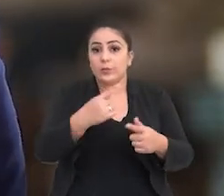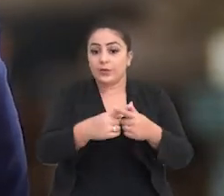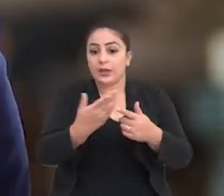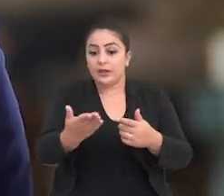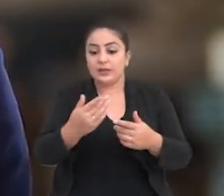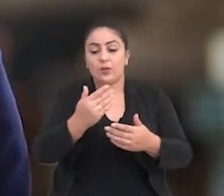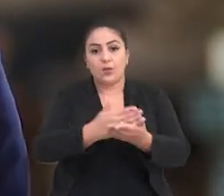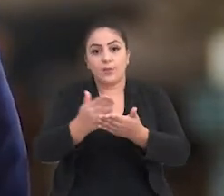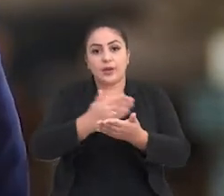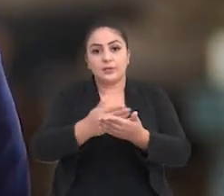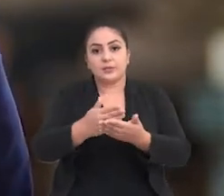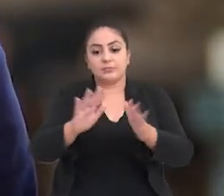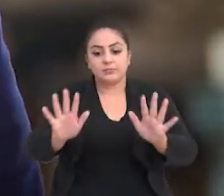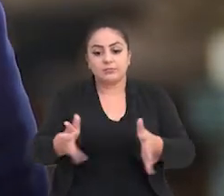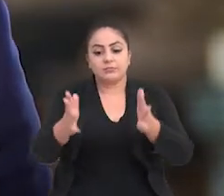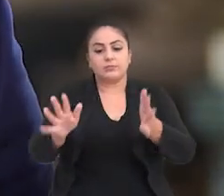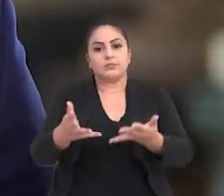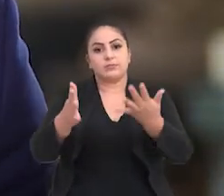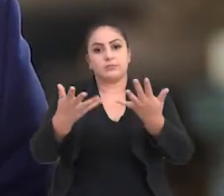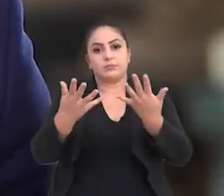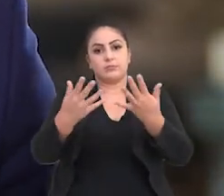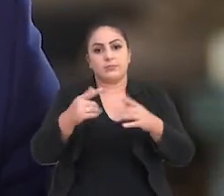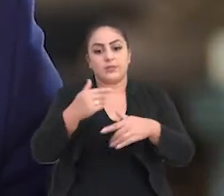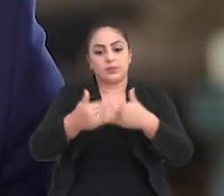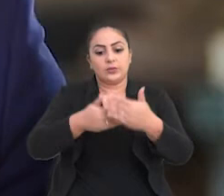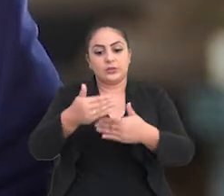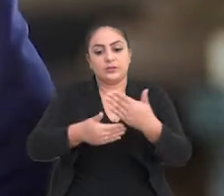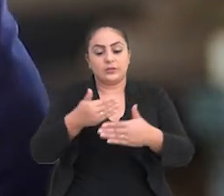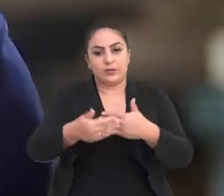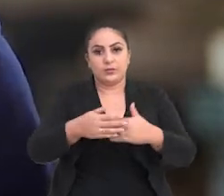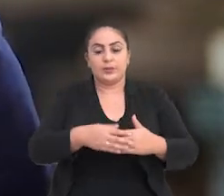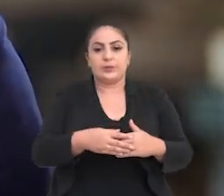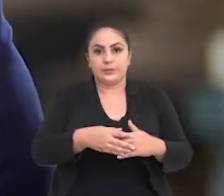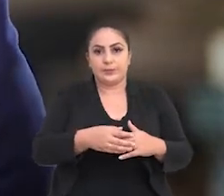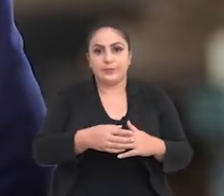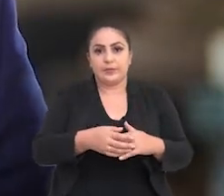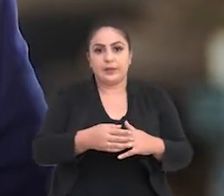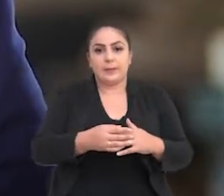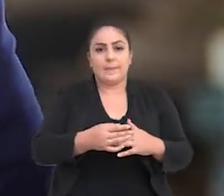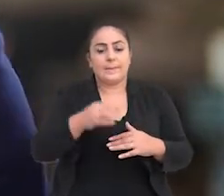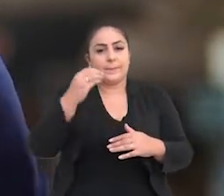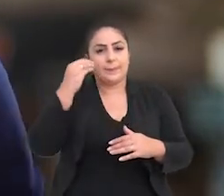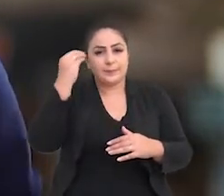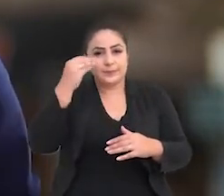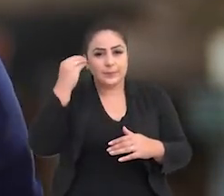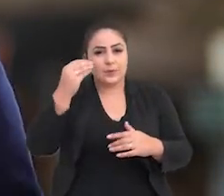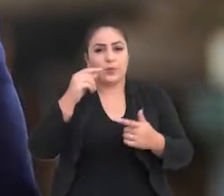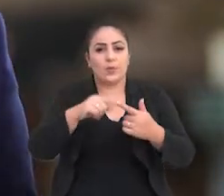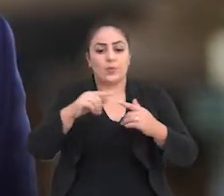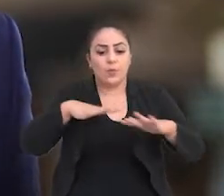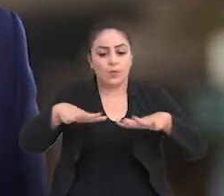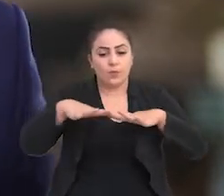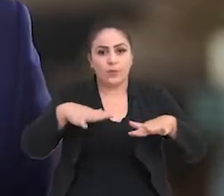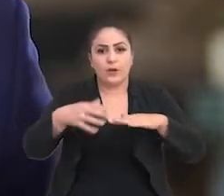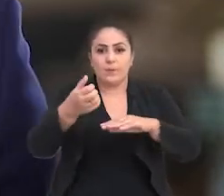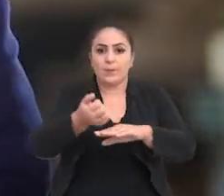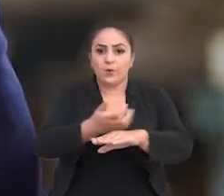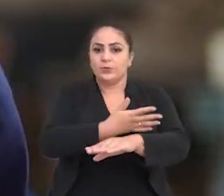porque ali se dão os estímulos para o desenvolvimento psíquico,